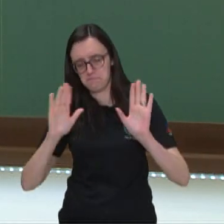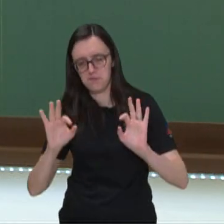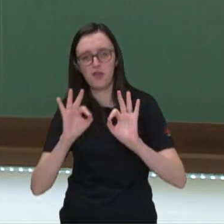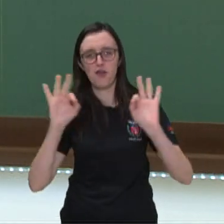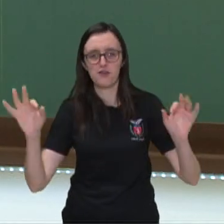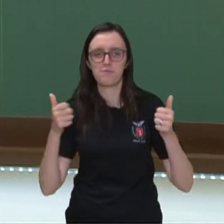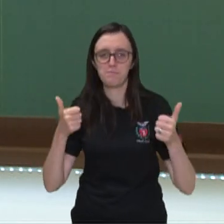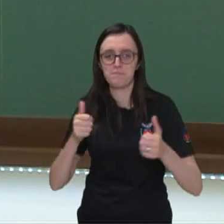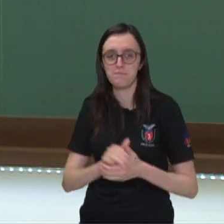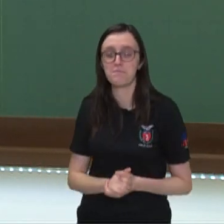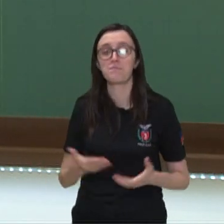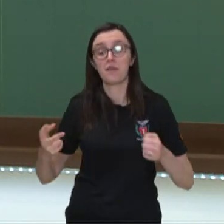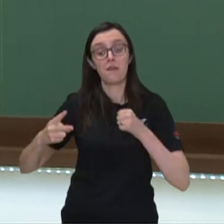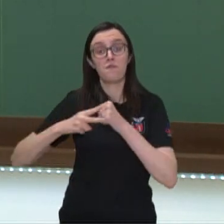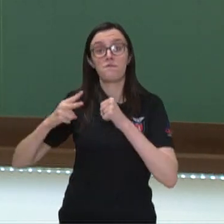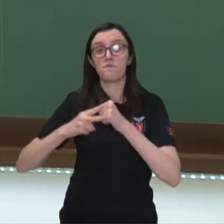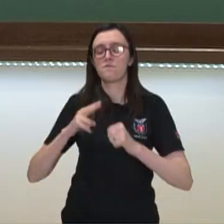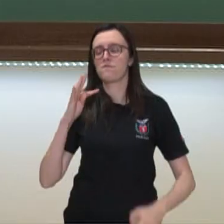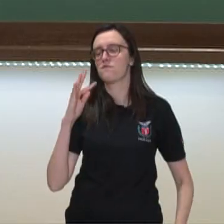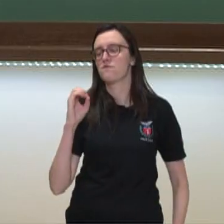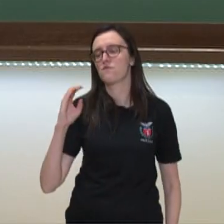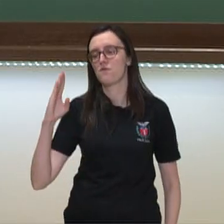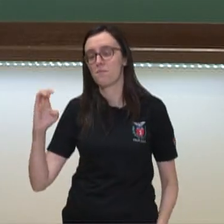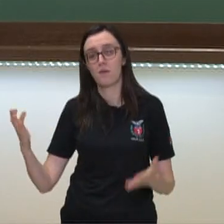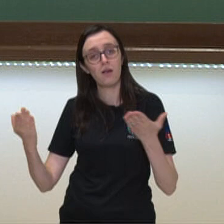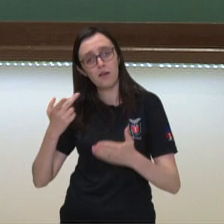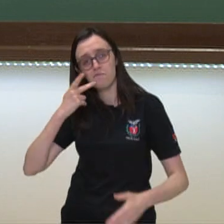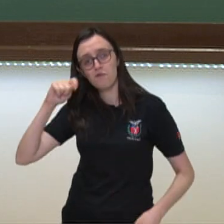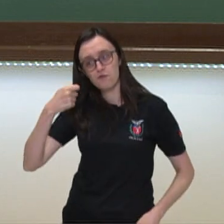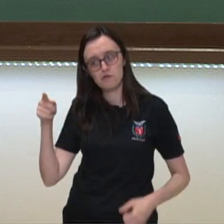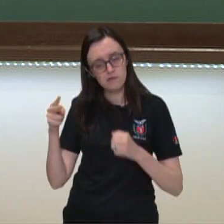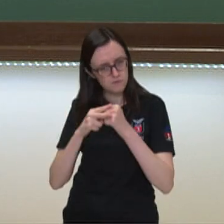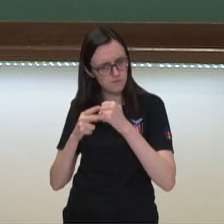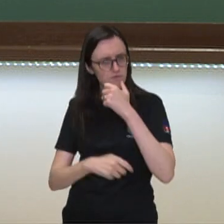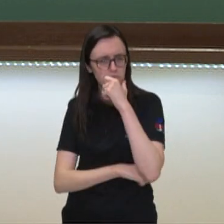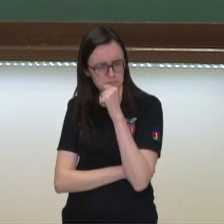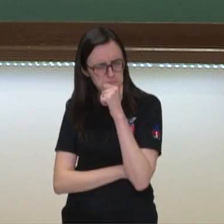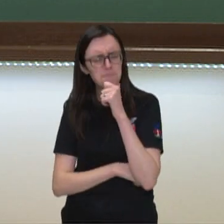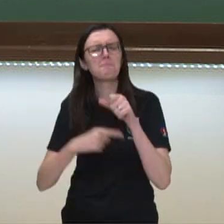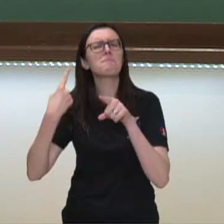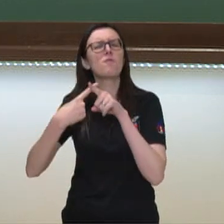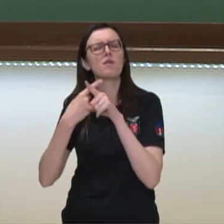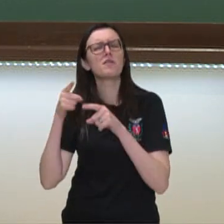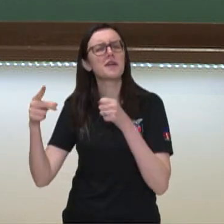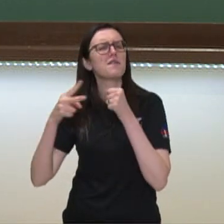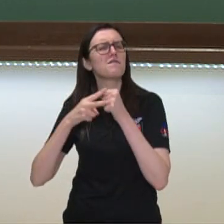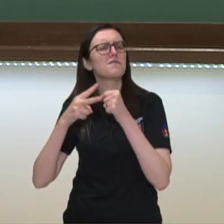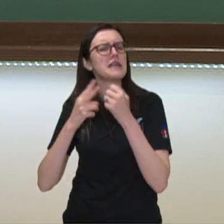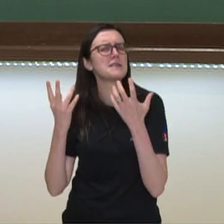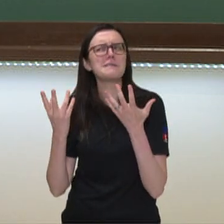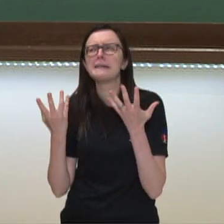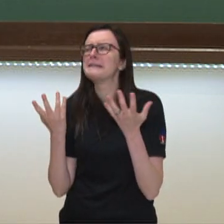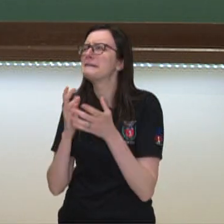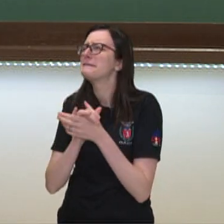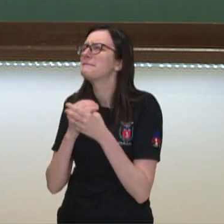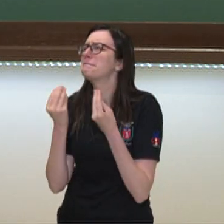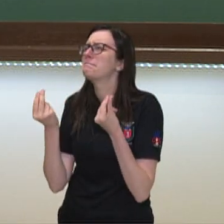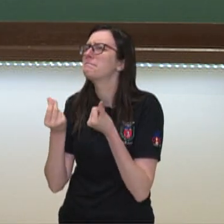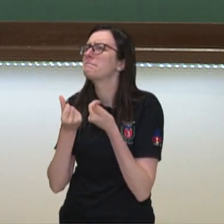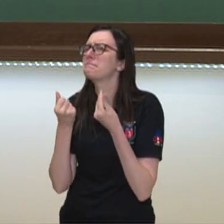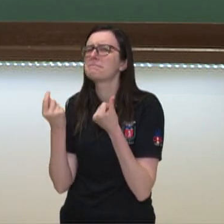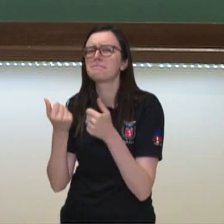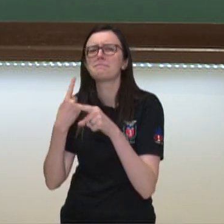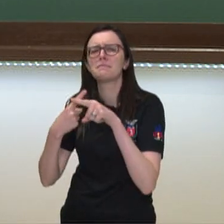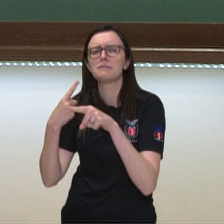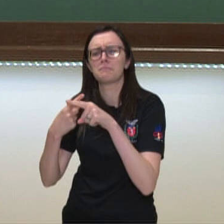bem. Verb to be, então vamos falar desse verbinho. Por que que ele tem tantas